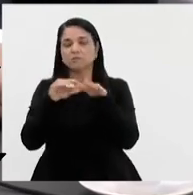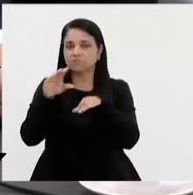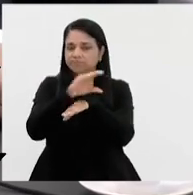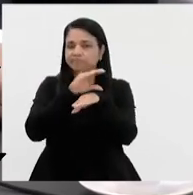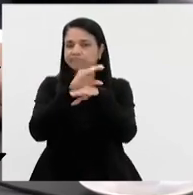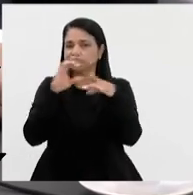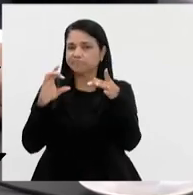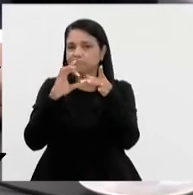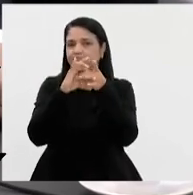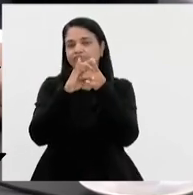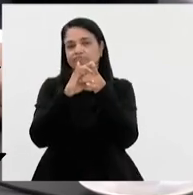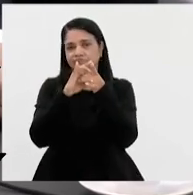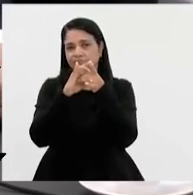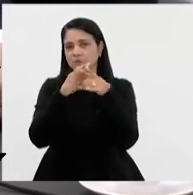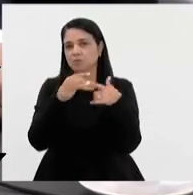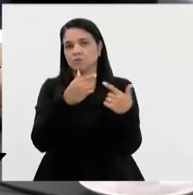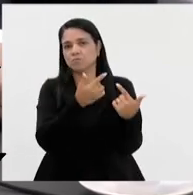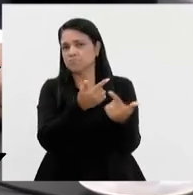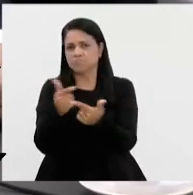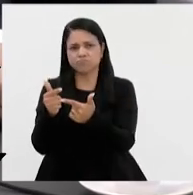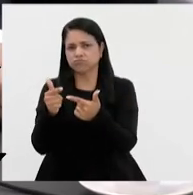constitucional, não deve mudar